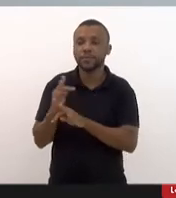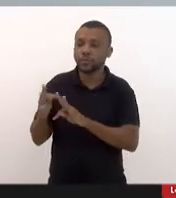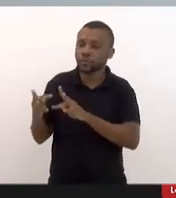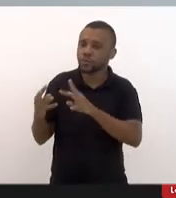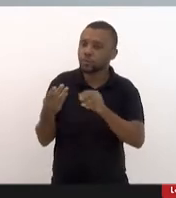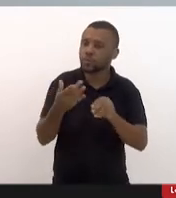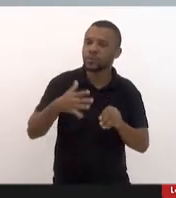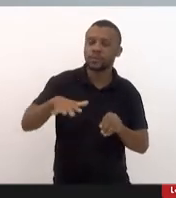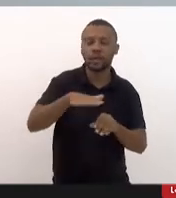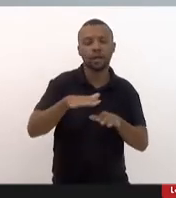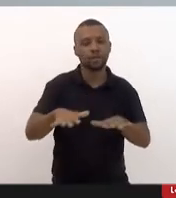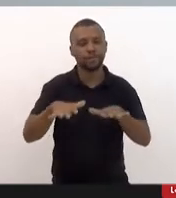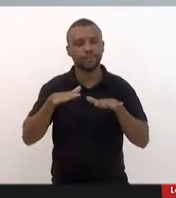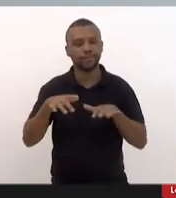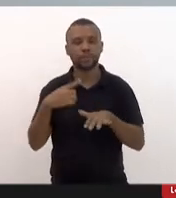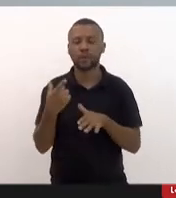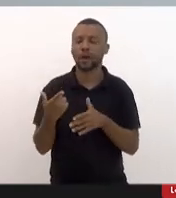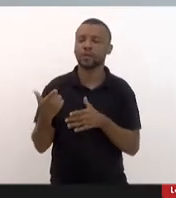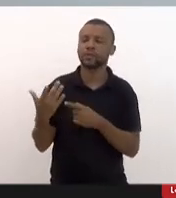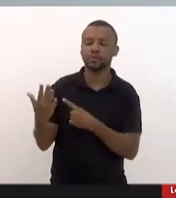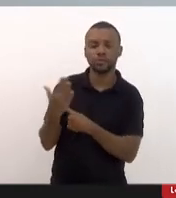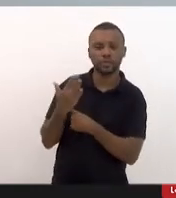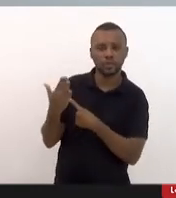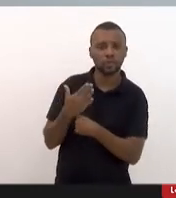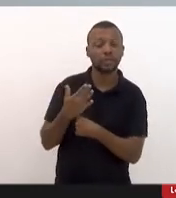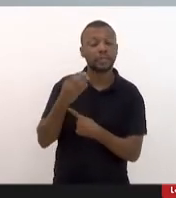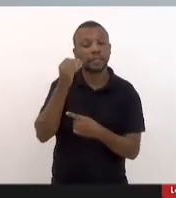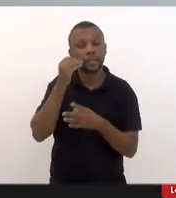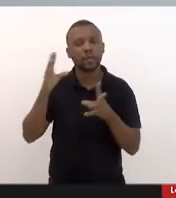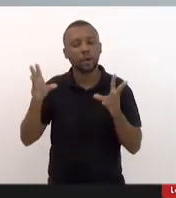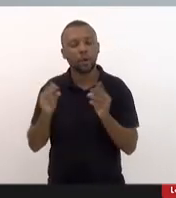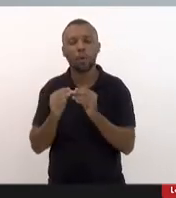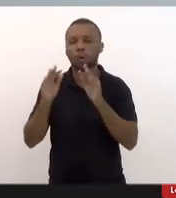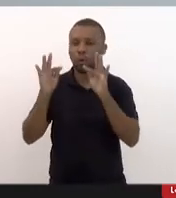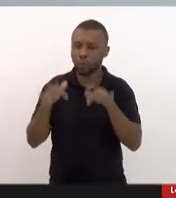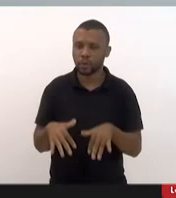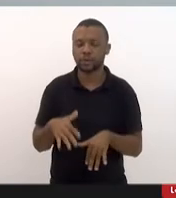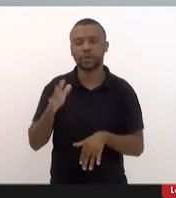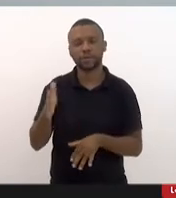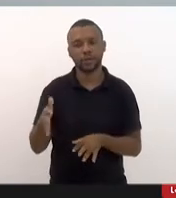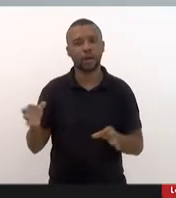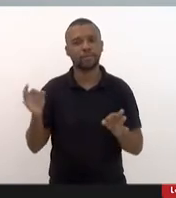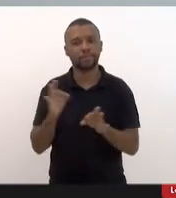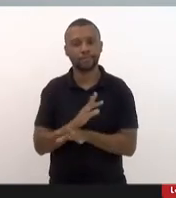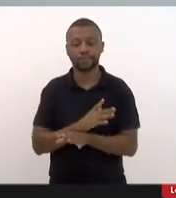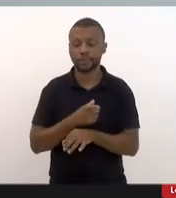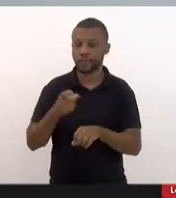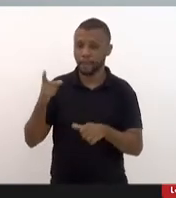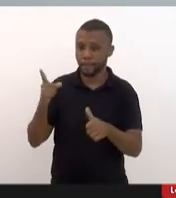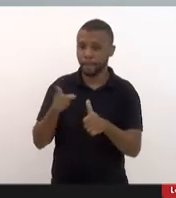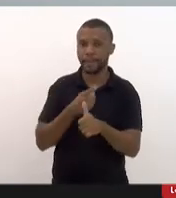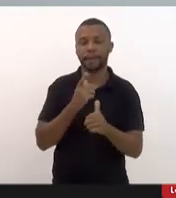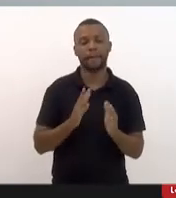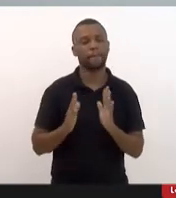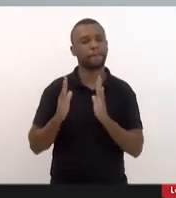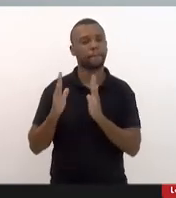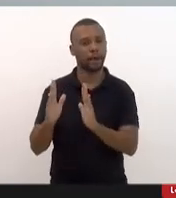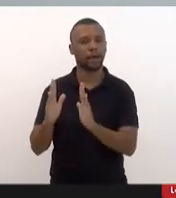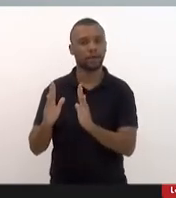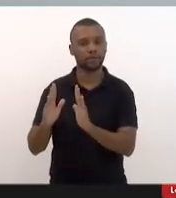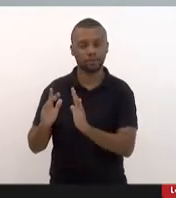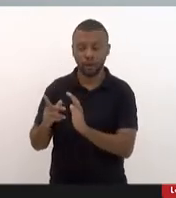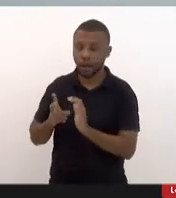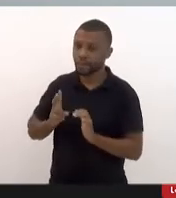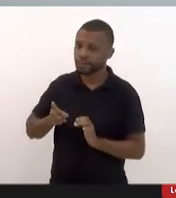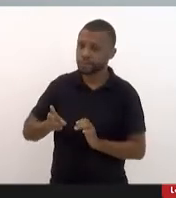que atendam também as nossas demandas, que tentam concluir o que já iniciou na primeira parte e para dar seguimento